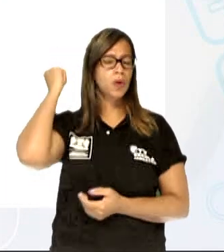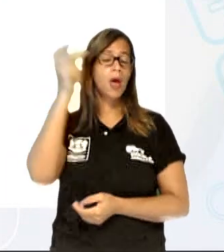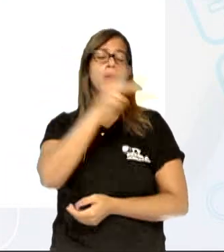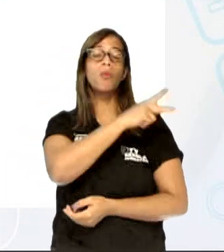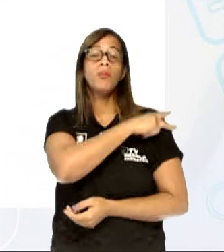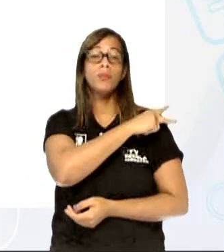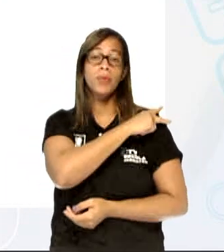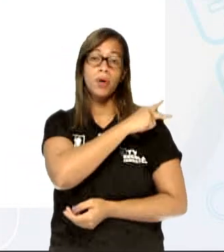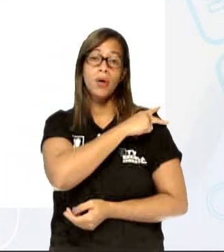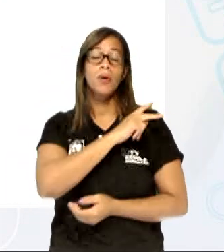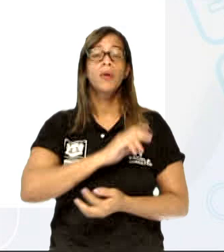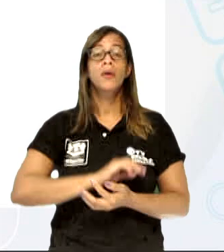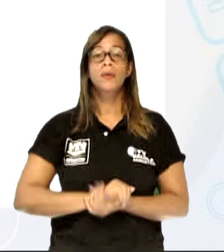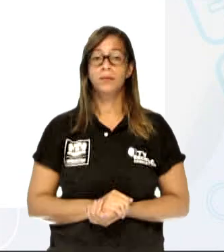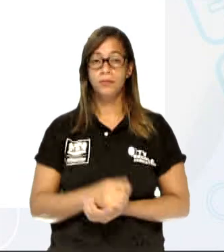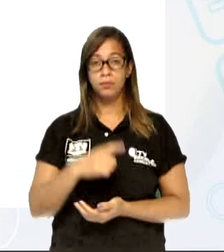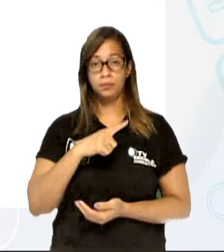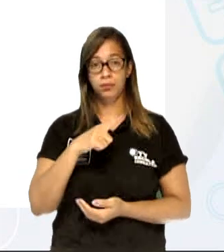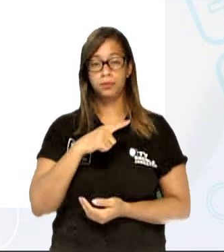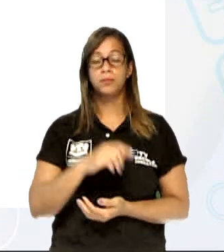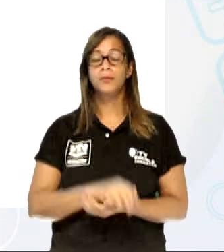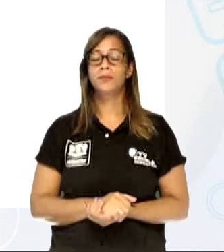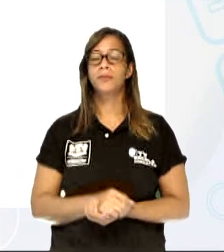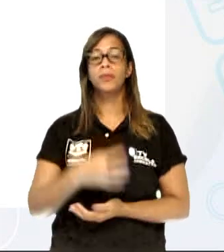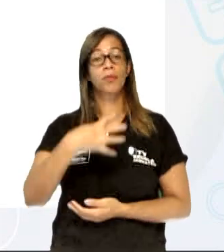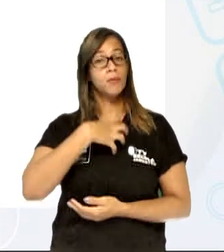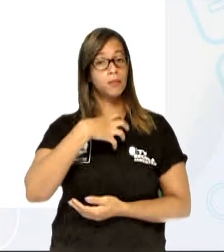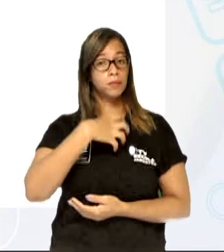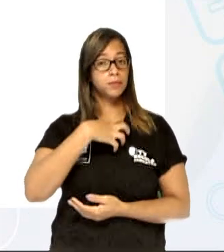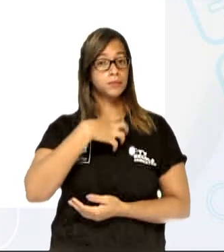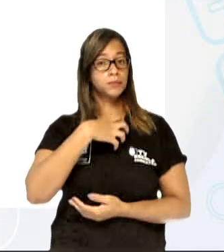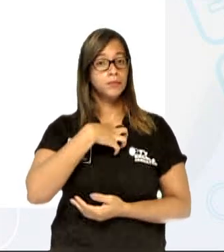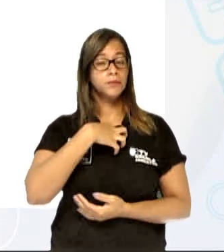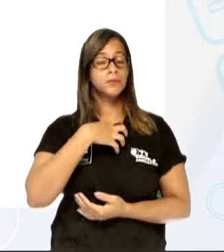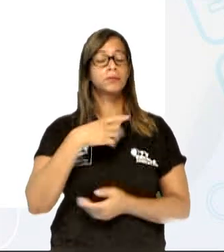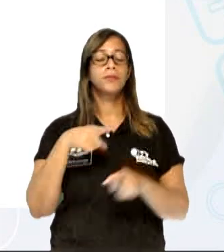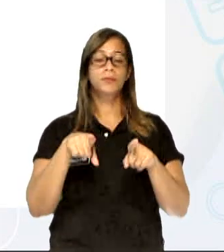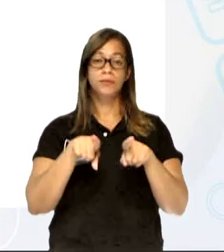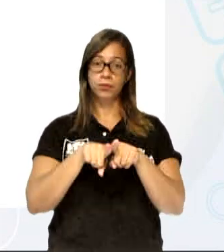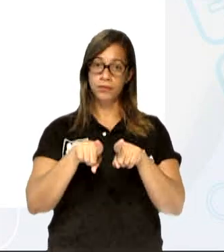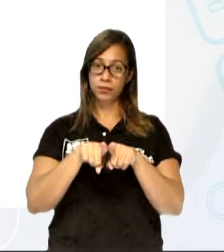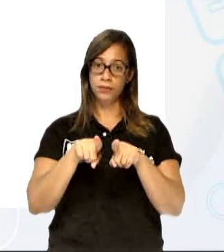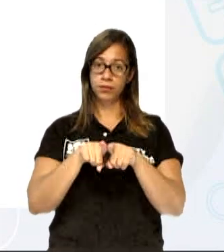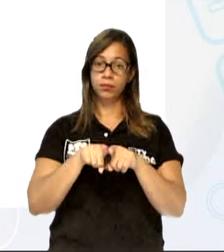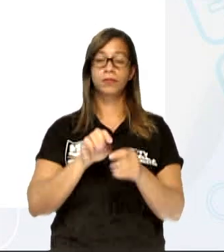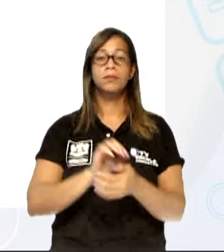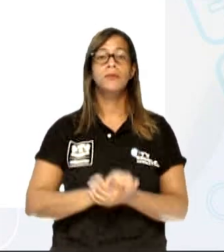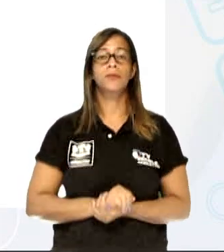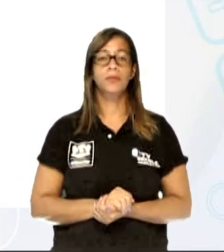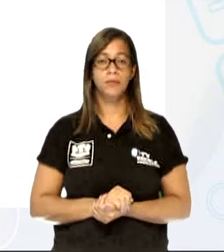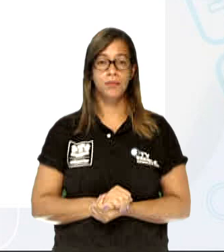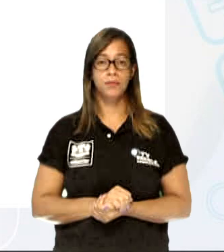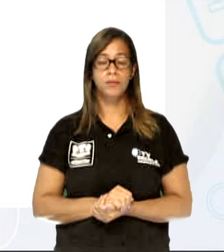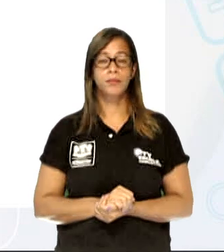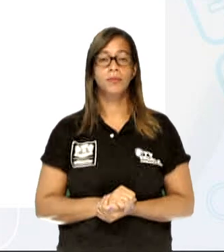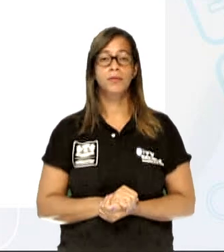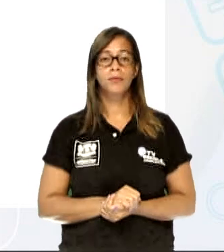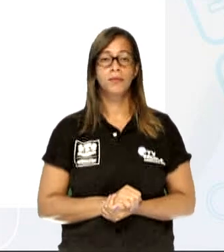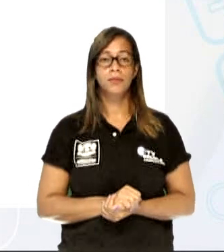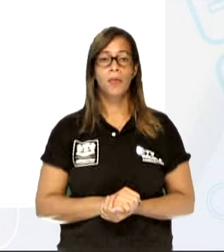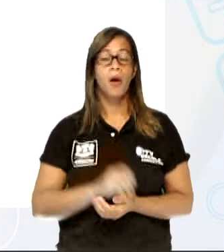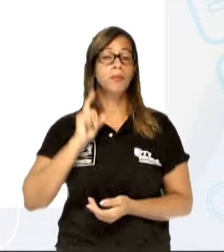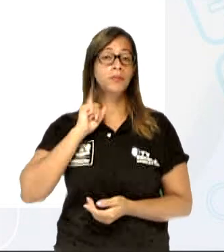Raimundo Nonato, na Bahia, lá em Brejões, Minas Gerais, Lagoa